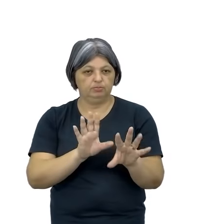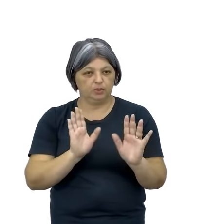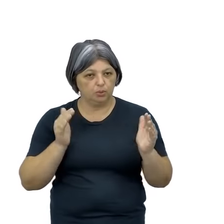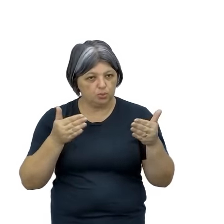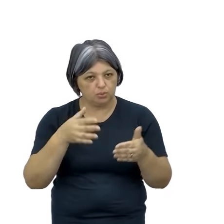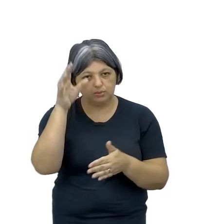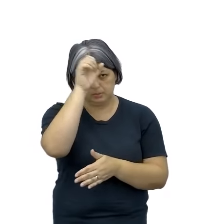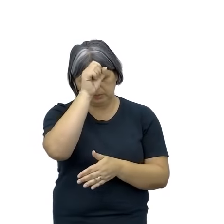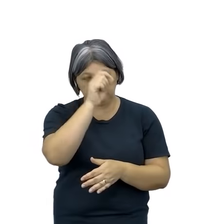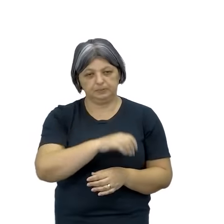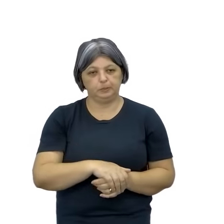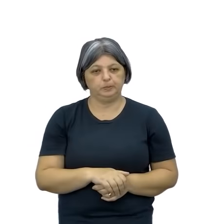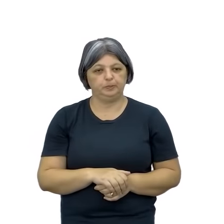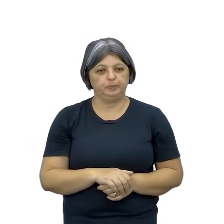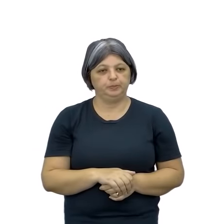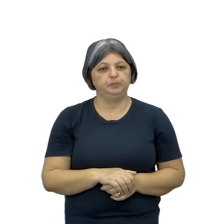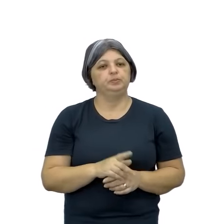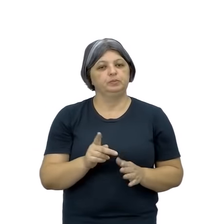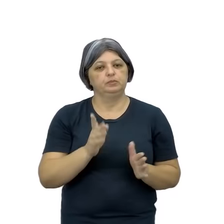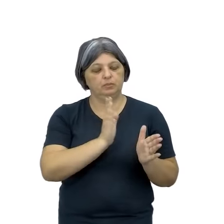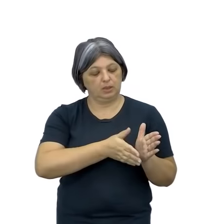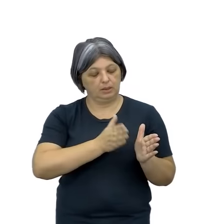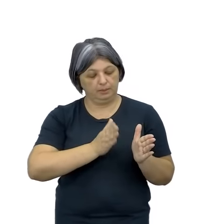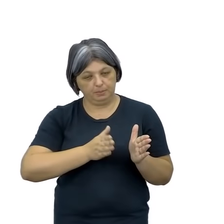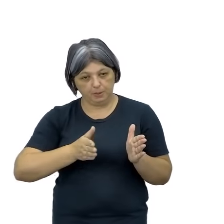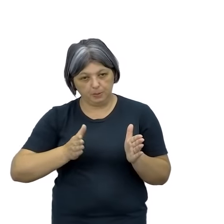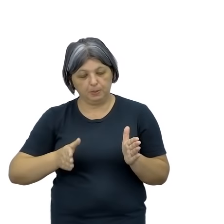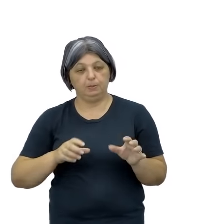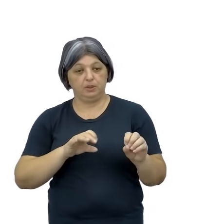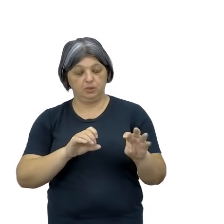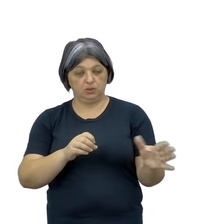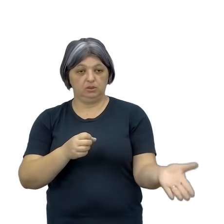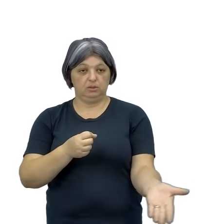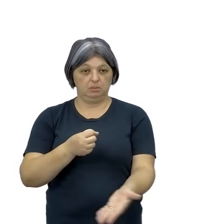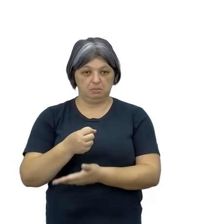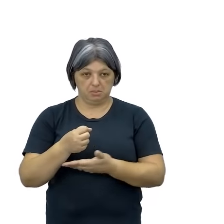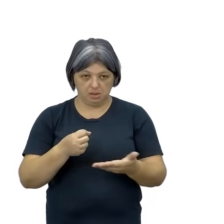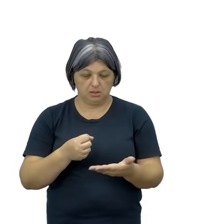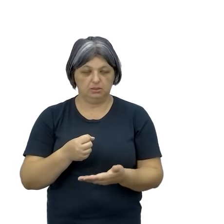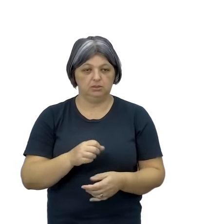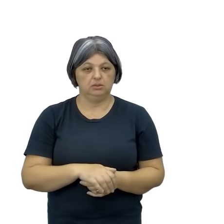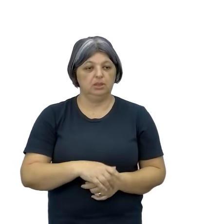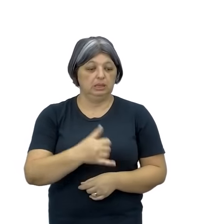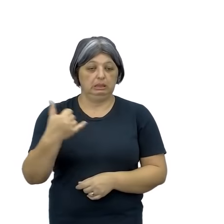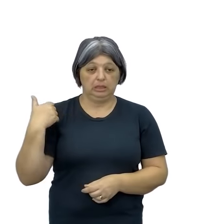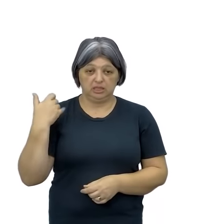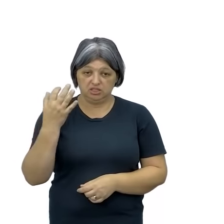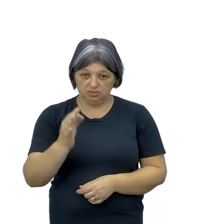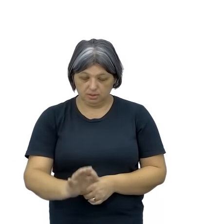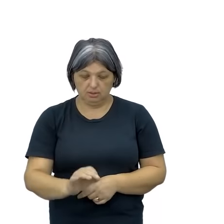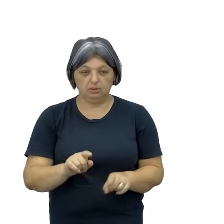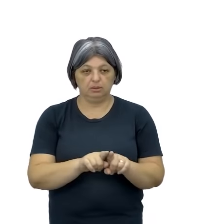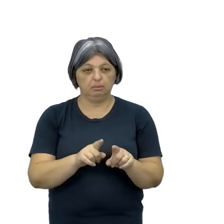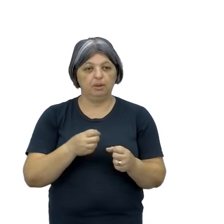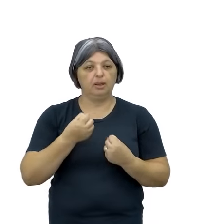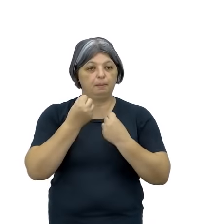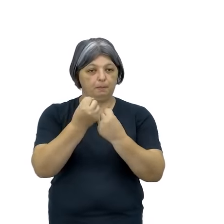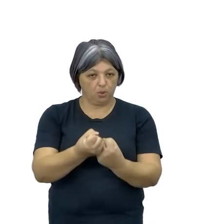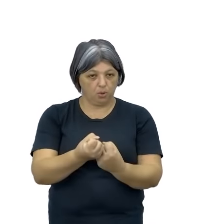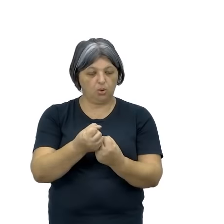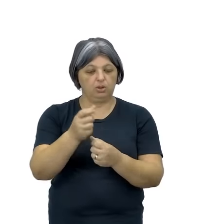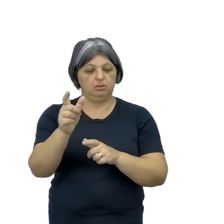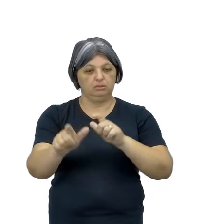permitindo, né, conclusões de etapas da educação básica na idade certa. Ela também apoia unidades